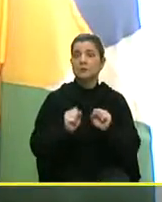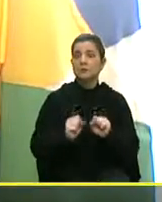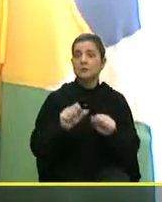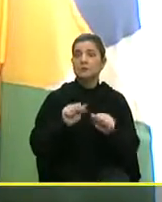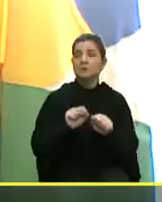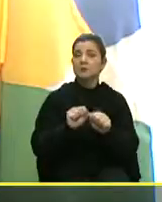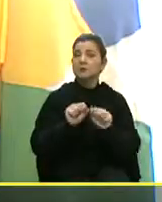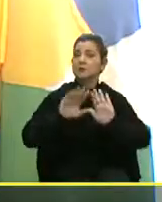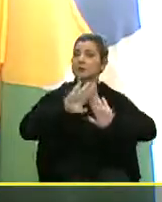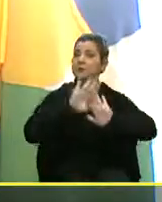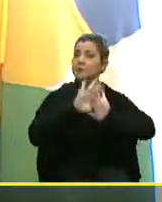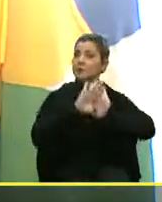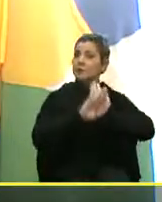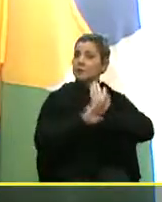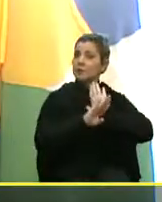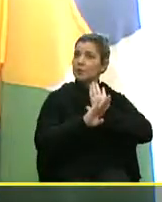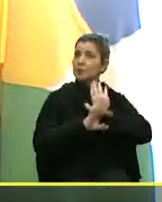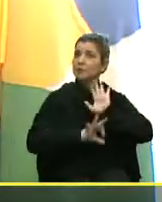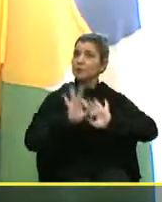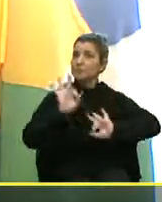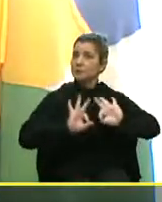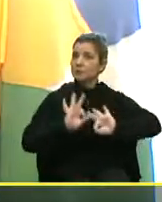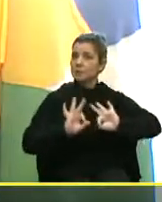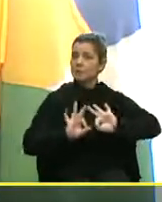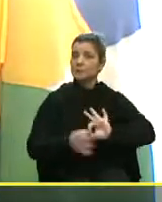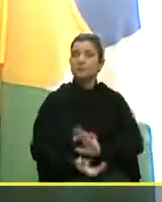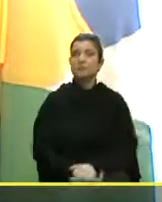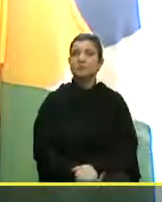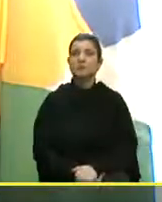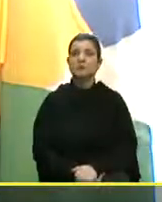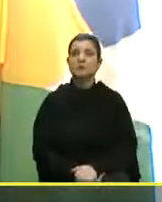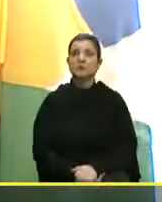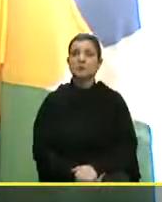fazer de fato o protocolo desses projetos